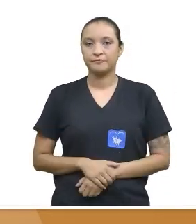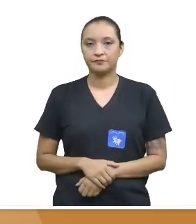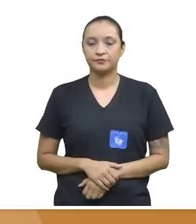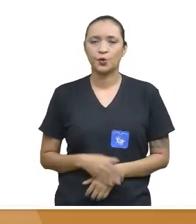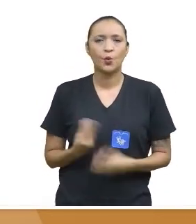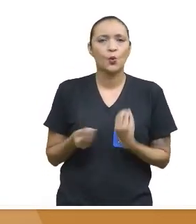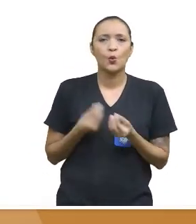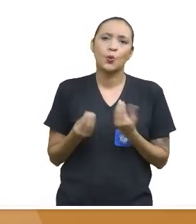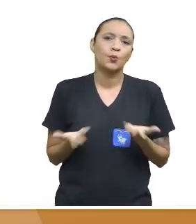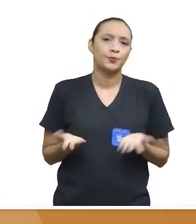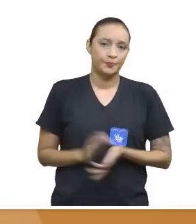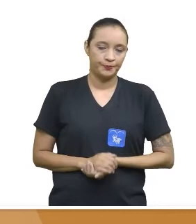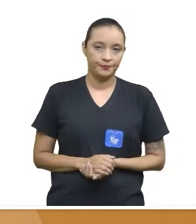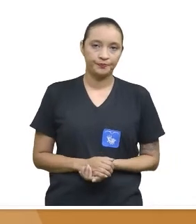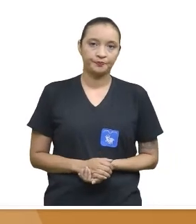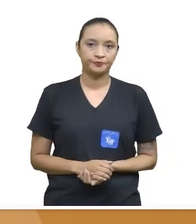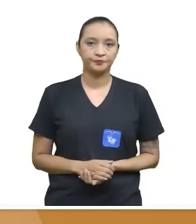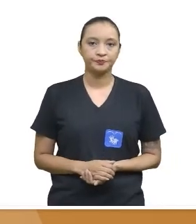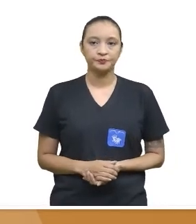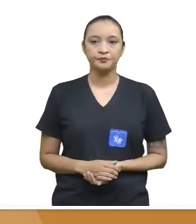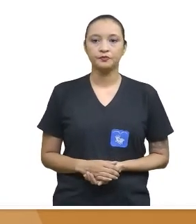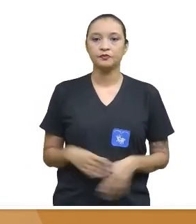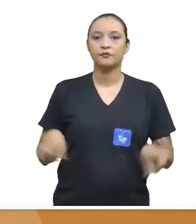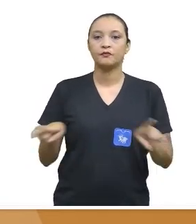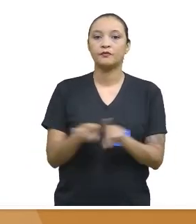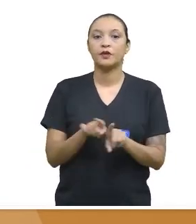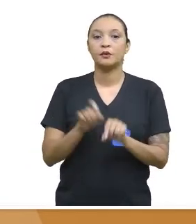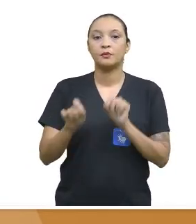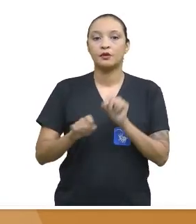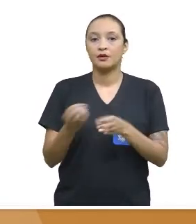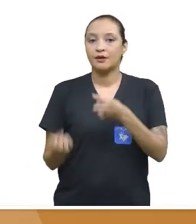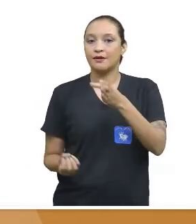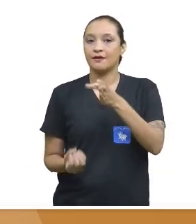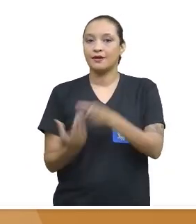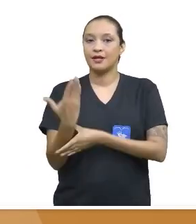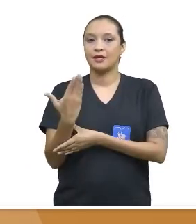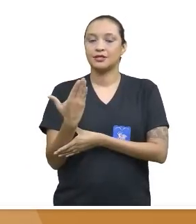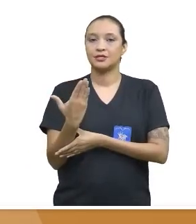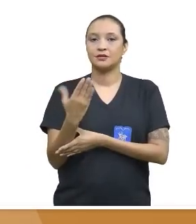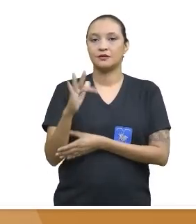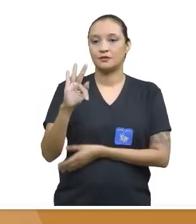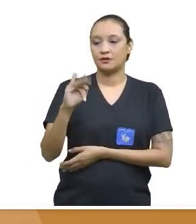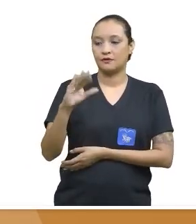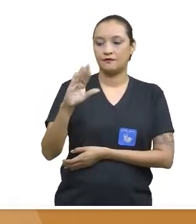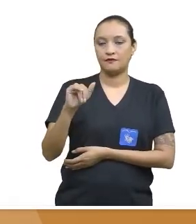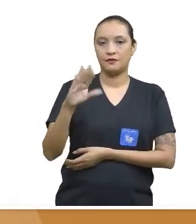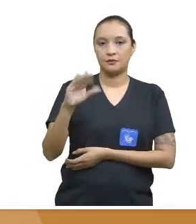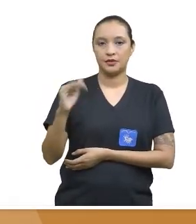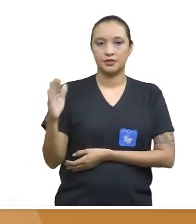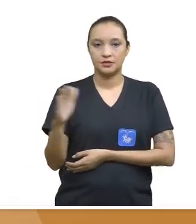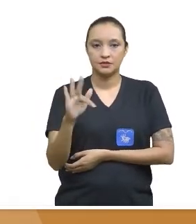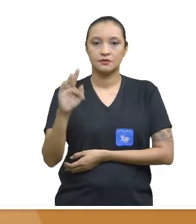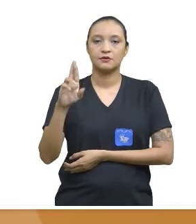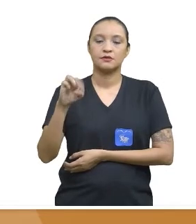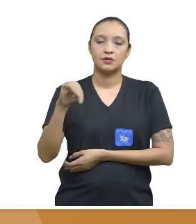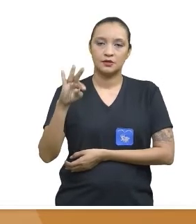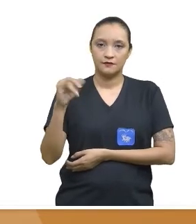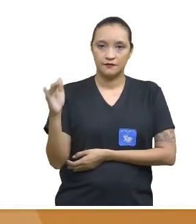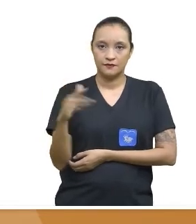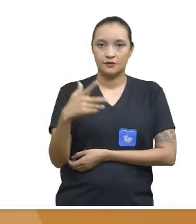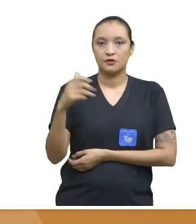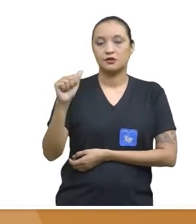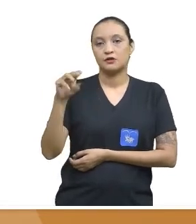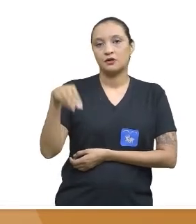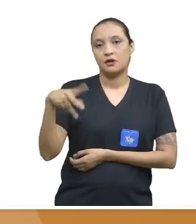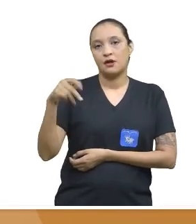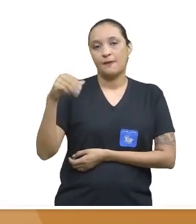Como é que fica? Temos também a criação da formação da Frente Ampla, que era justamente esse